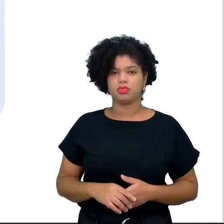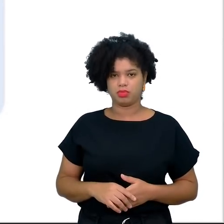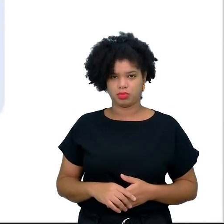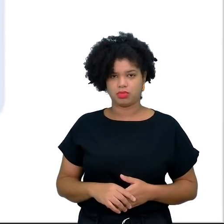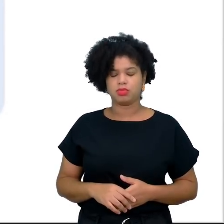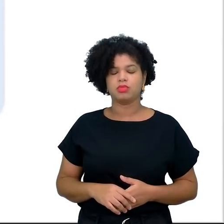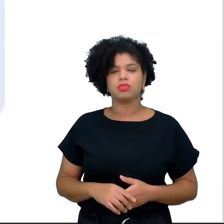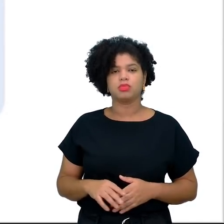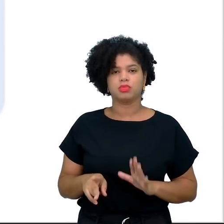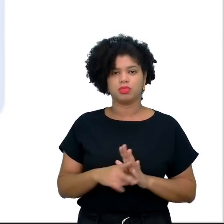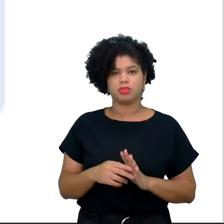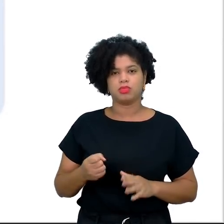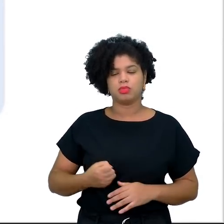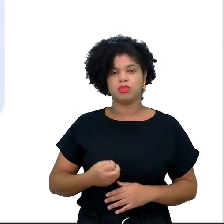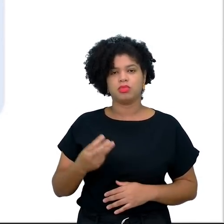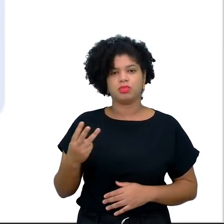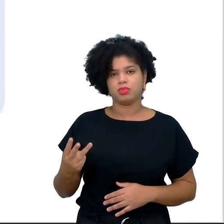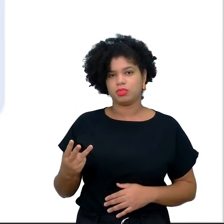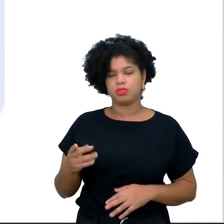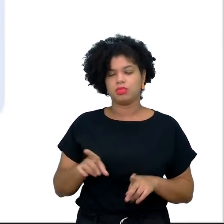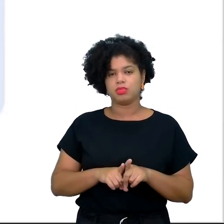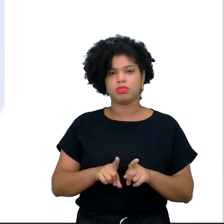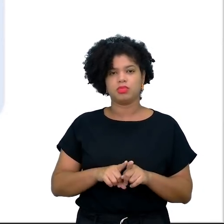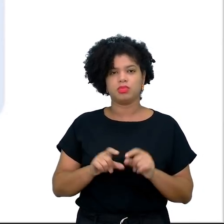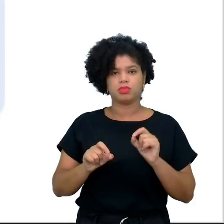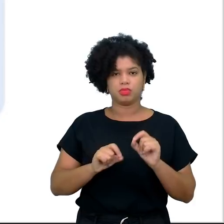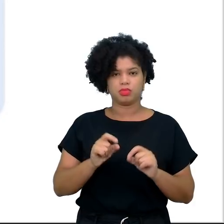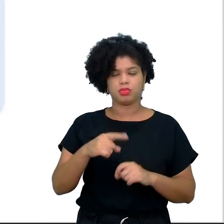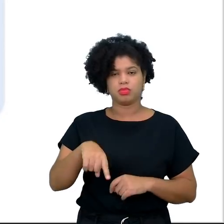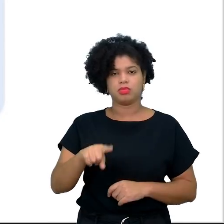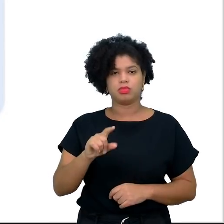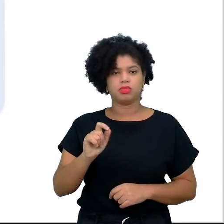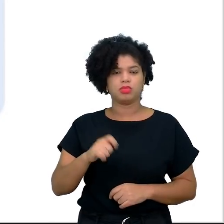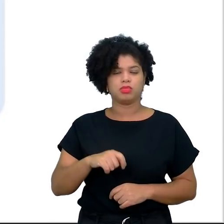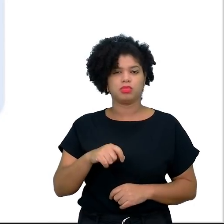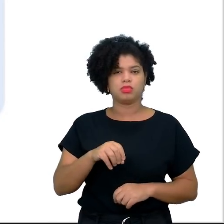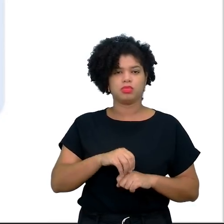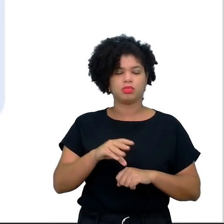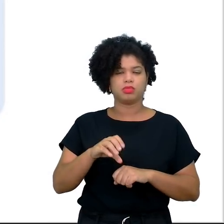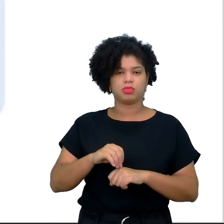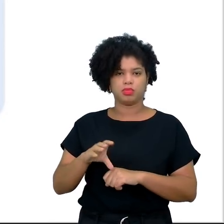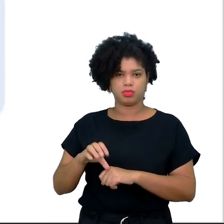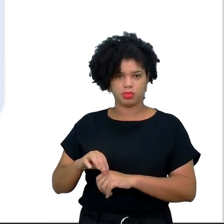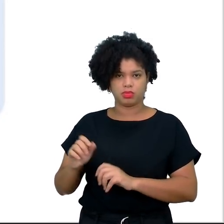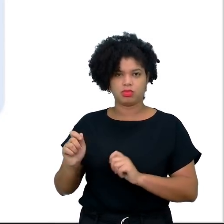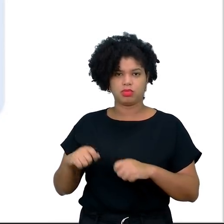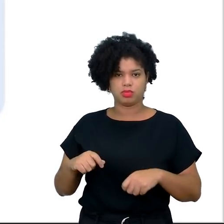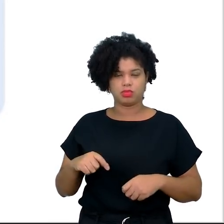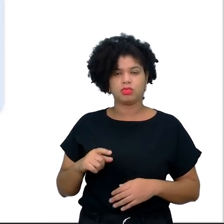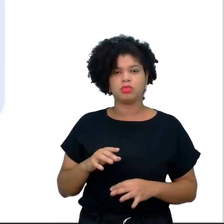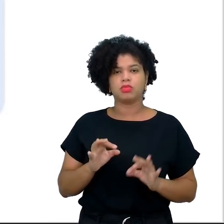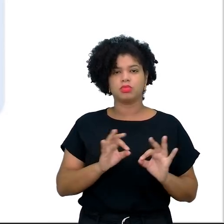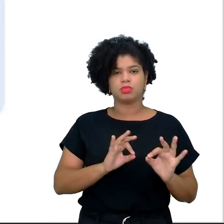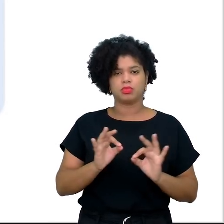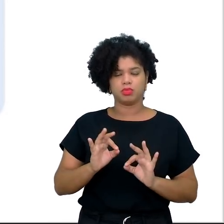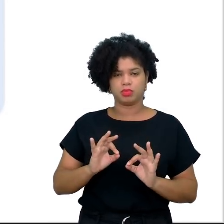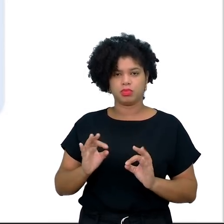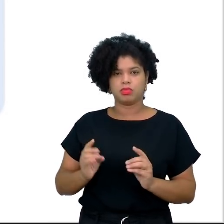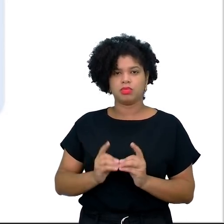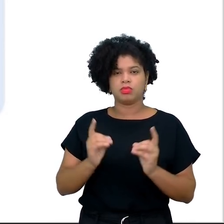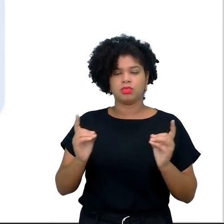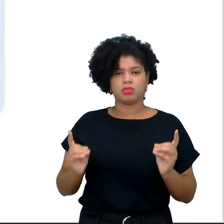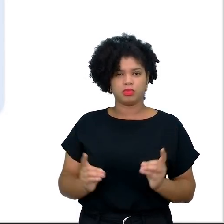na sequência didática 3, e, por fim, a gente vai trazer algumas sugestões para o planejamento